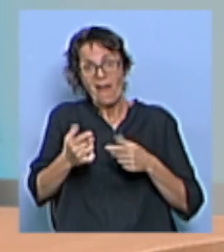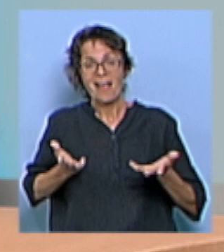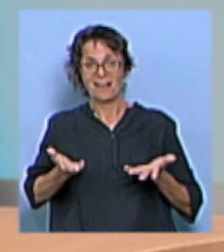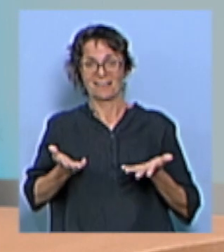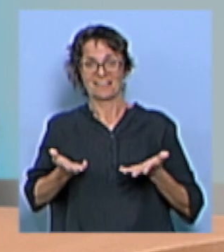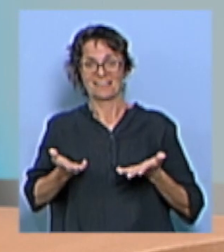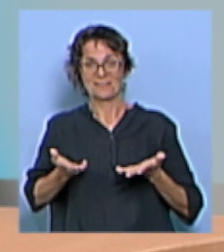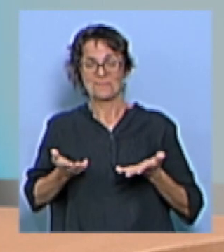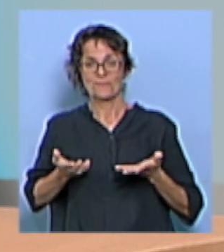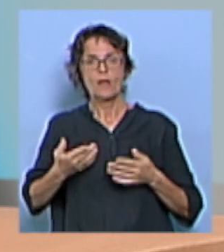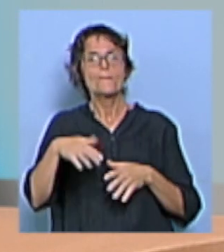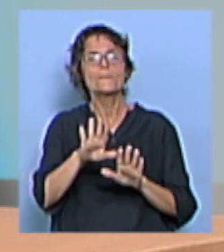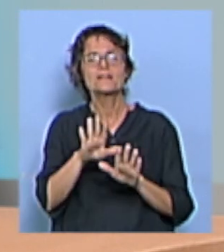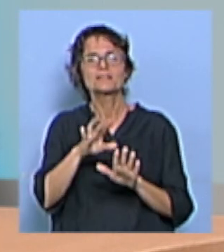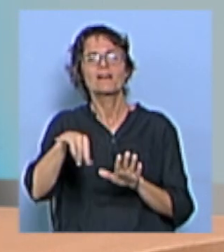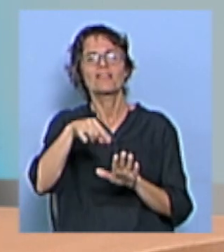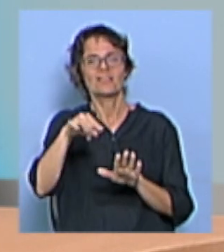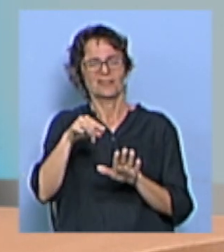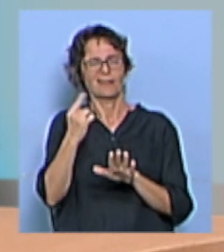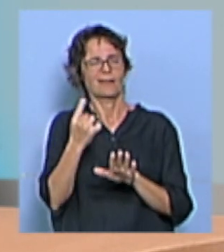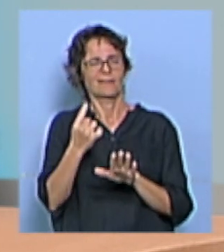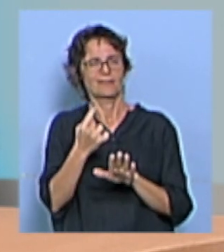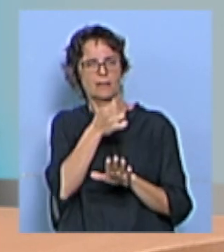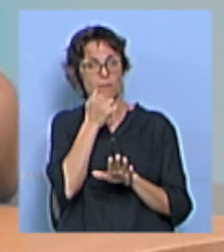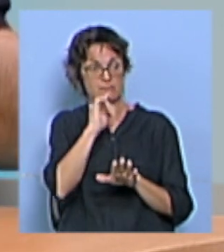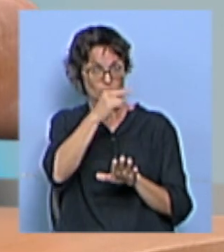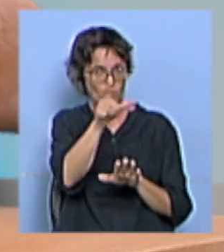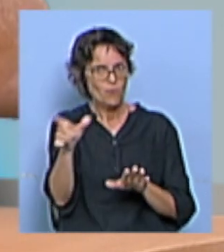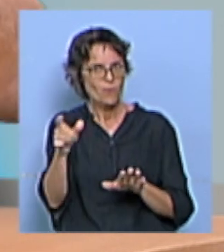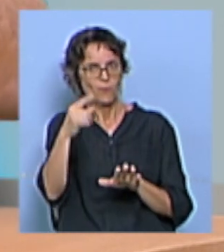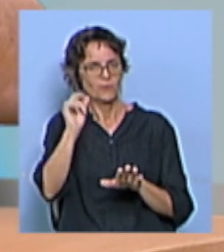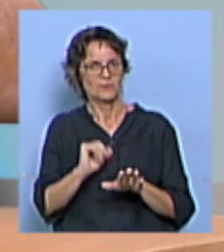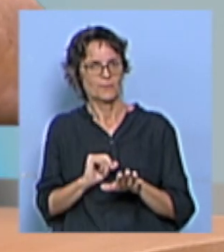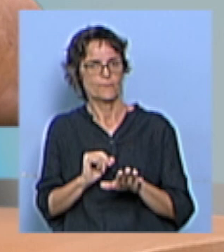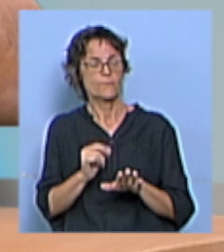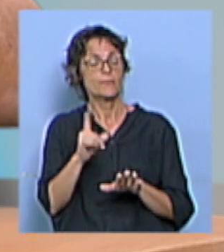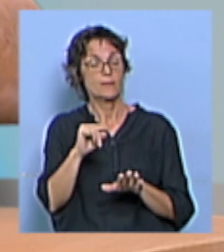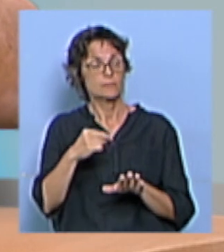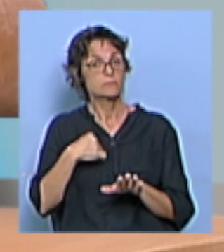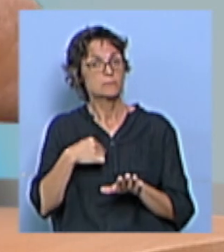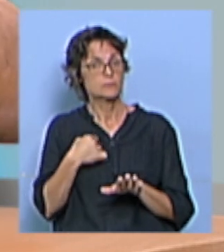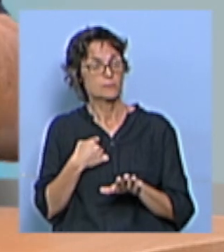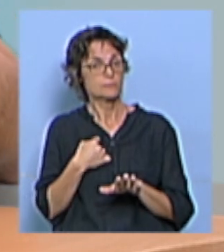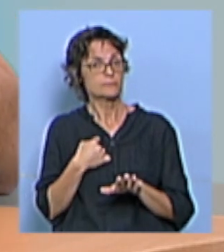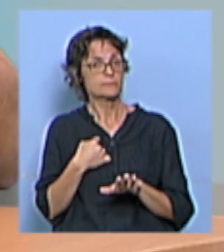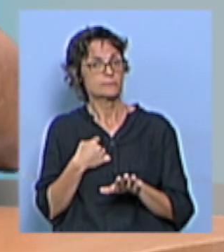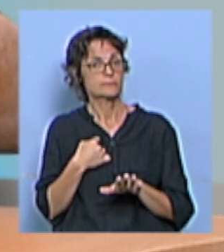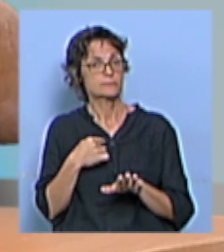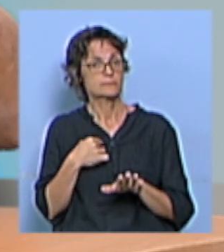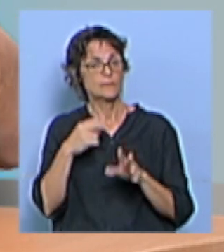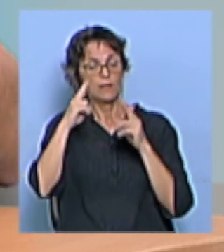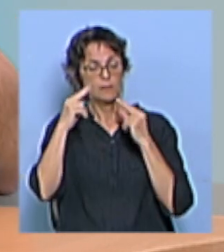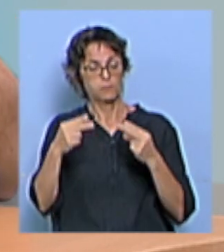nós não temos que ter só paciência com os outros. Também temos que ter paciência connosco próprios. De nos aceitar como